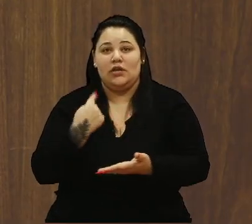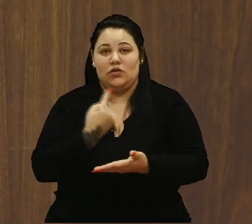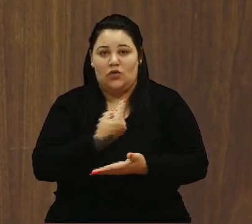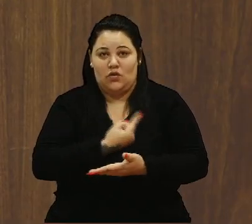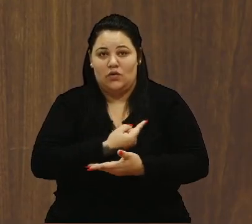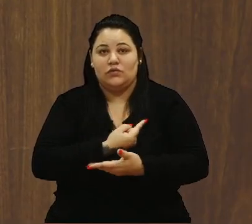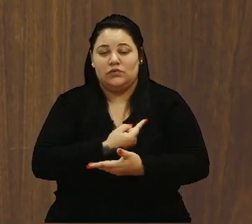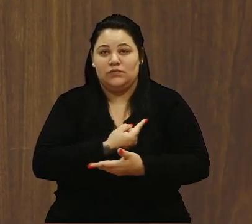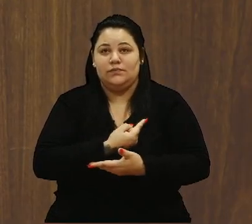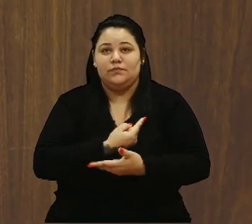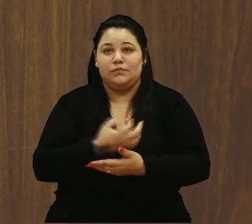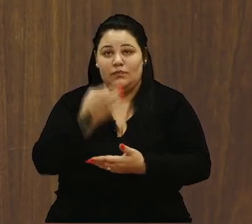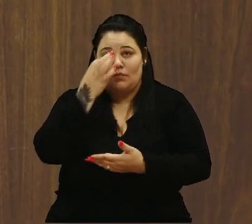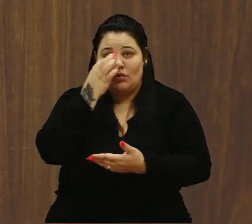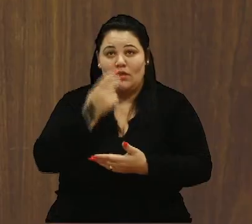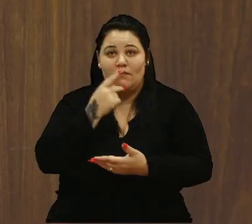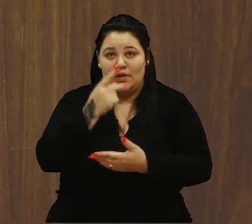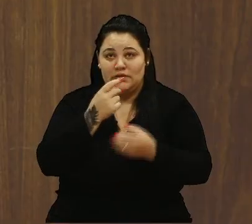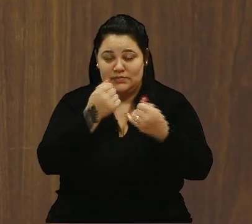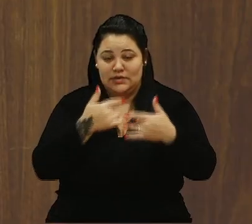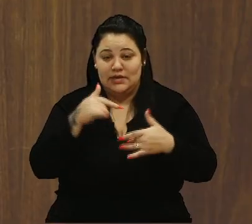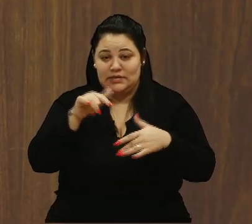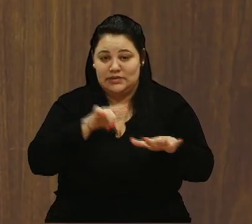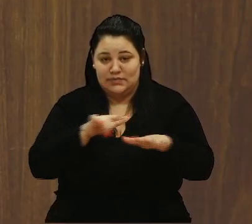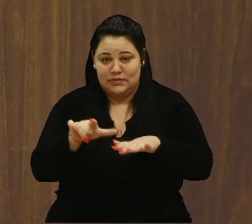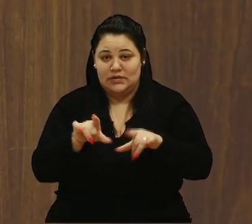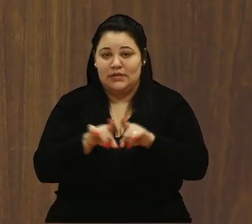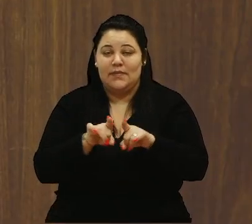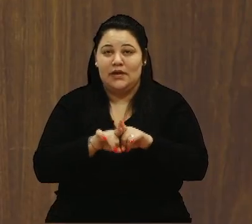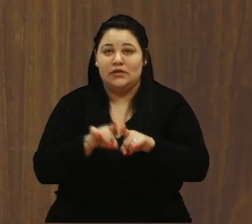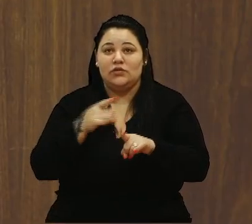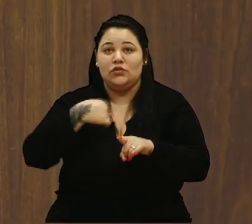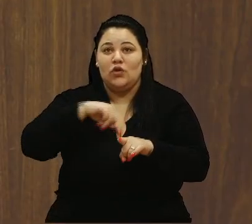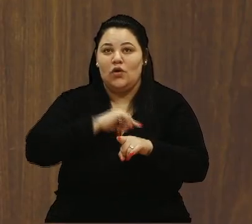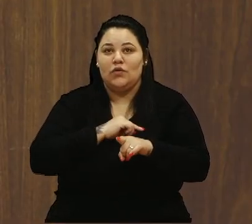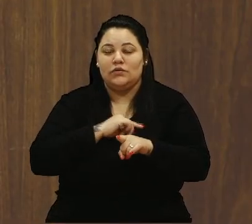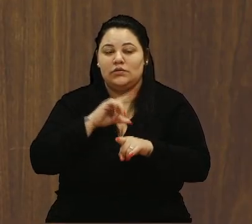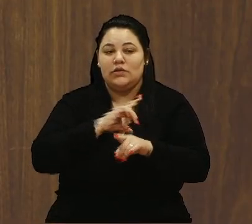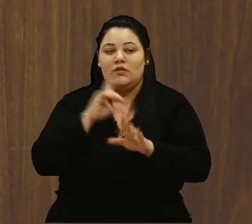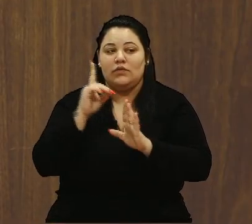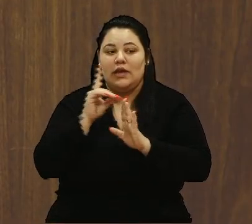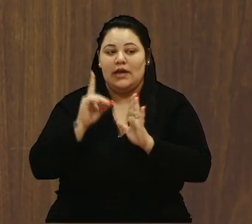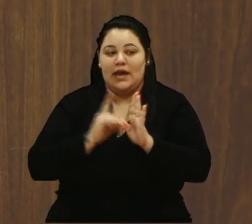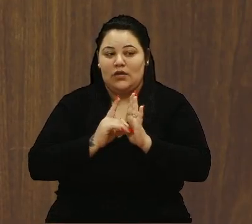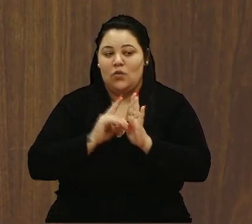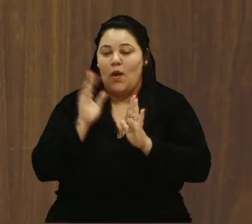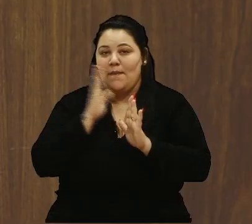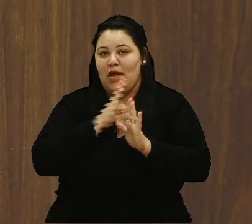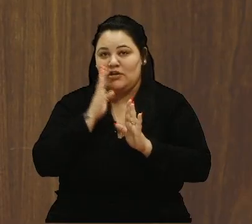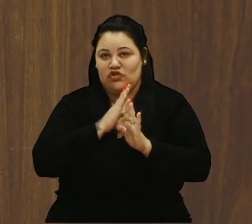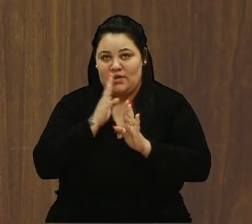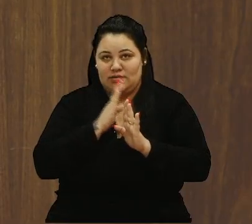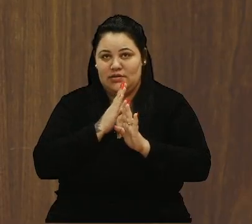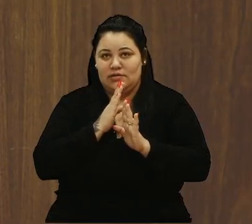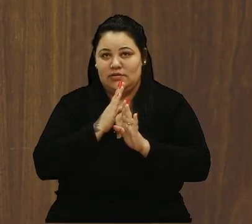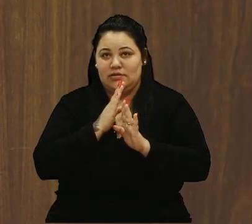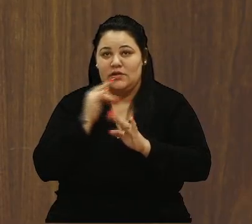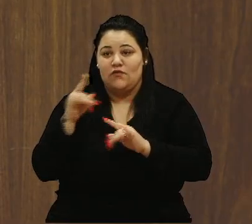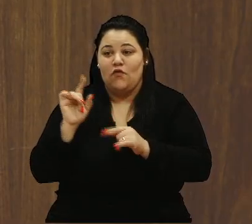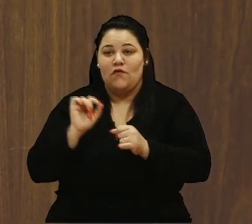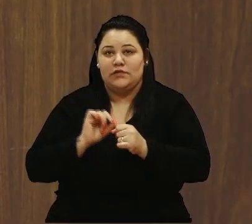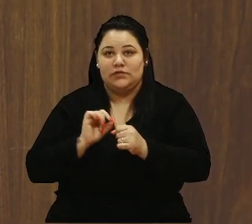isso essa semana, já que nós estamos no decreto de emergência, que fosse